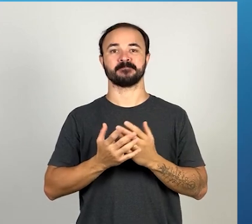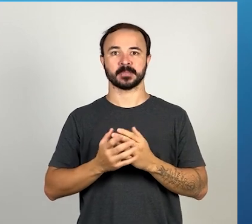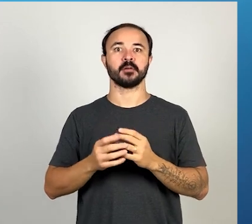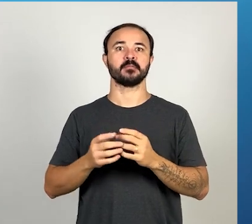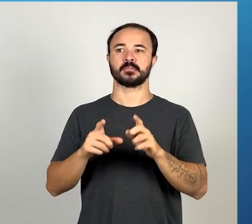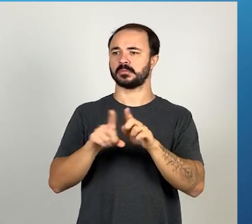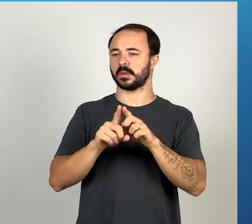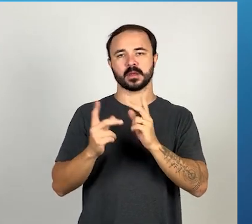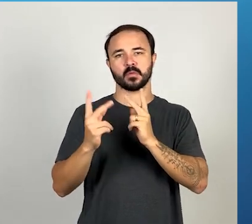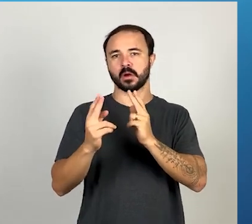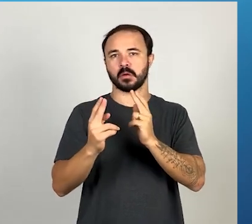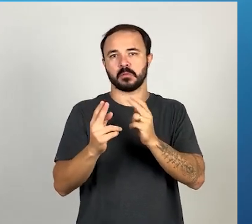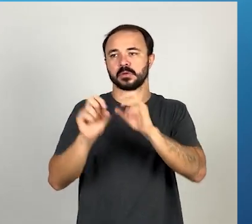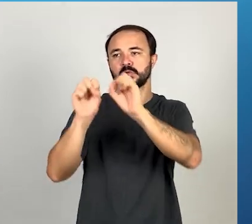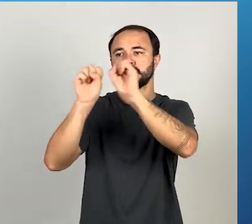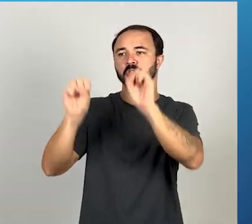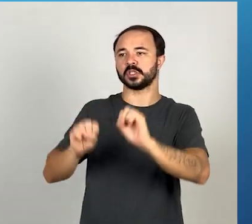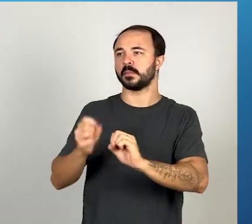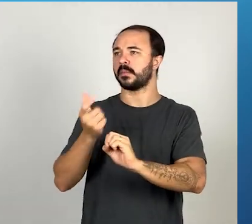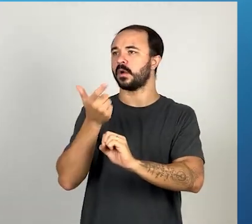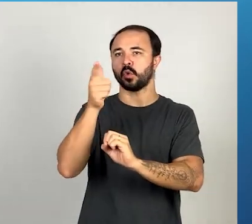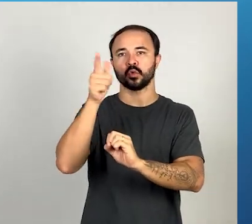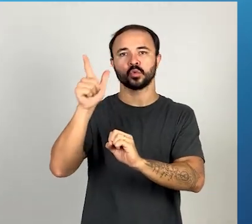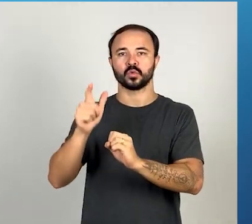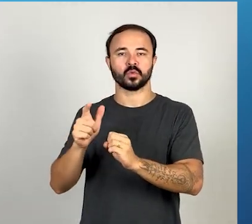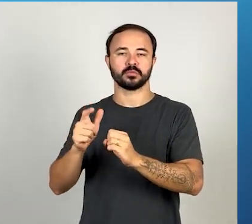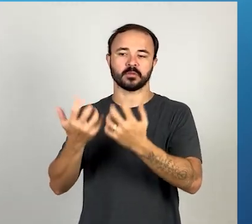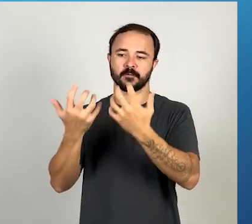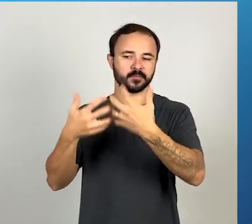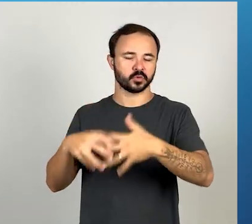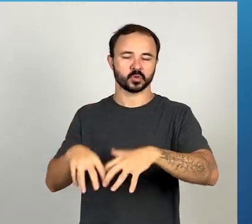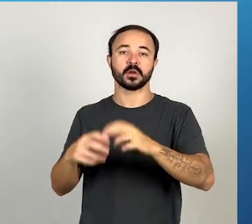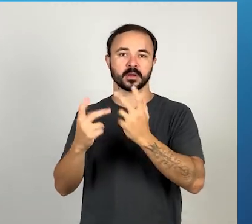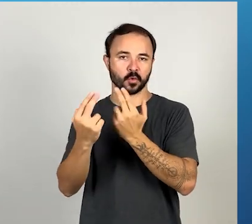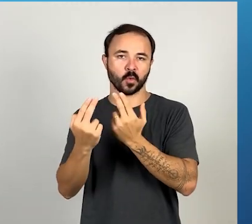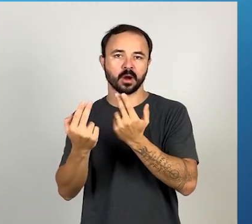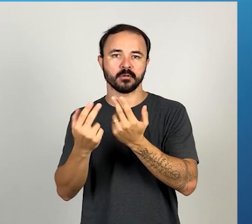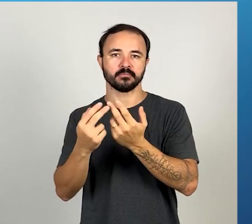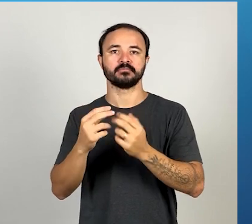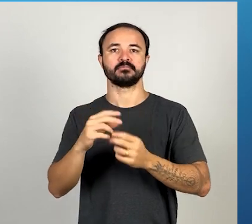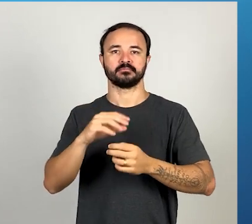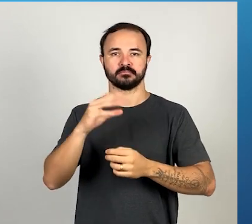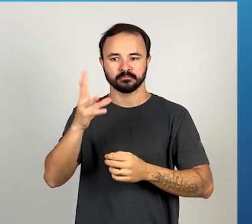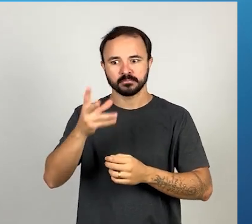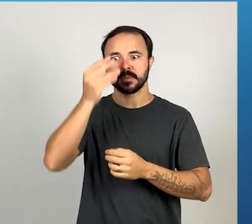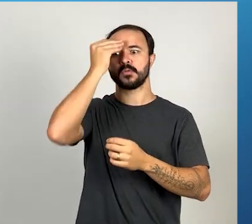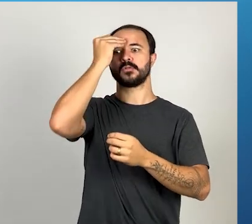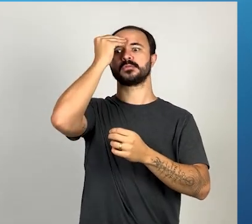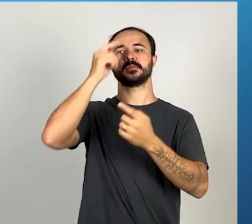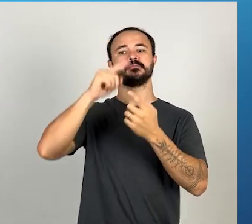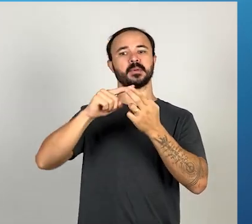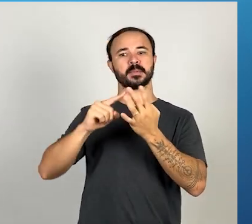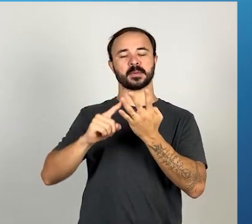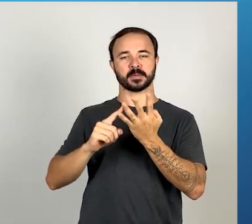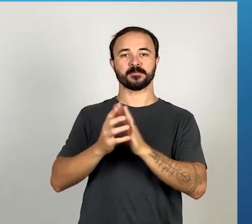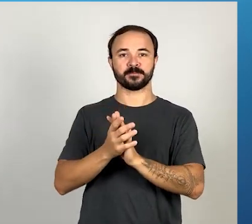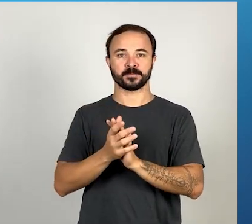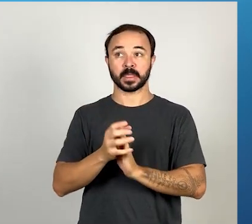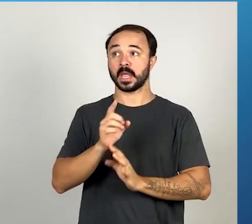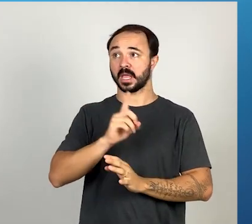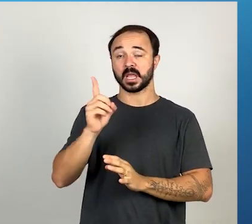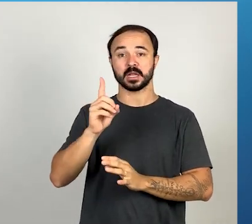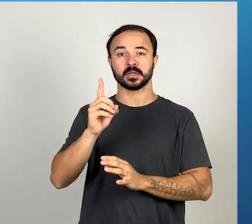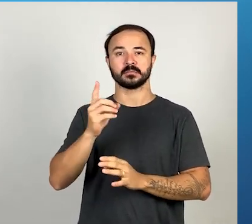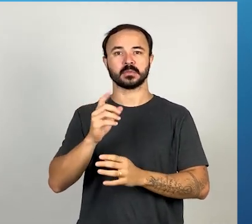funciona, mas também como qualquer outro processador vai funcionar. Claro que o Arduino tem uma capacidade um pouco menor do que